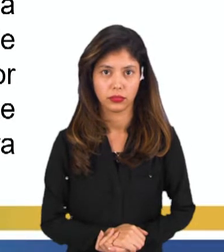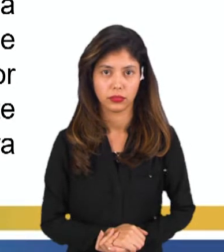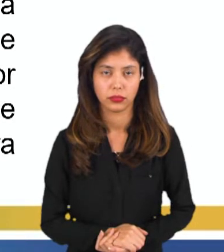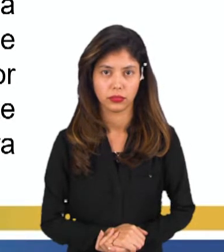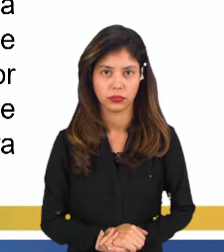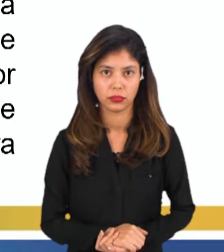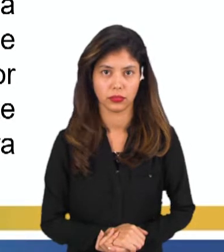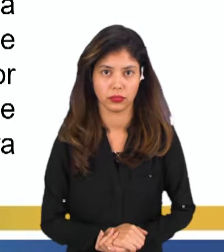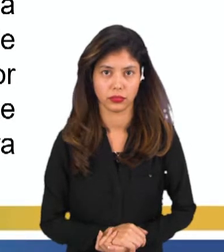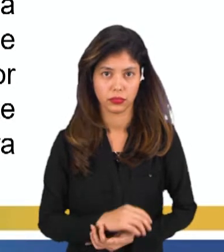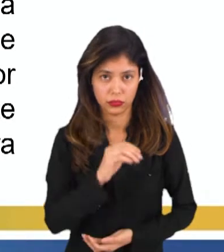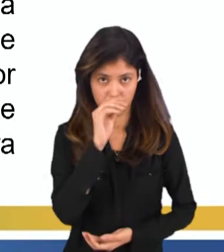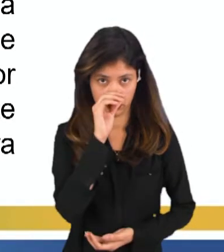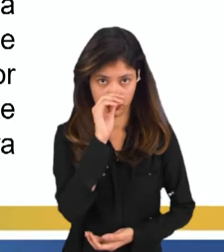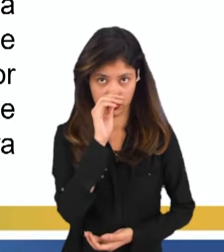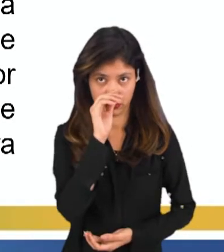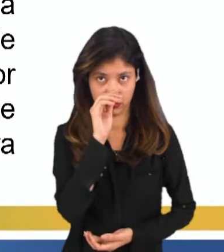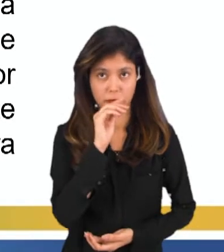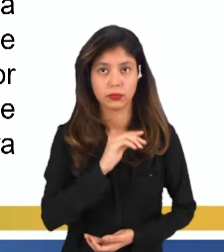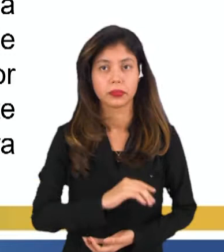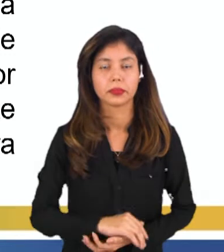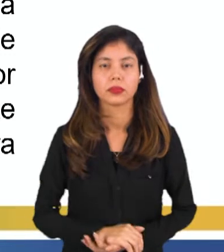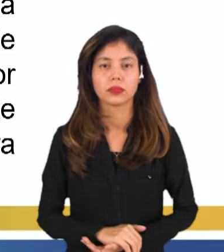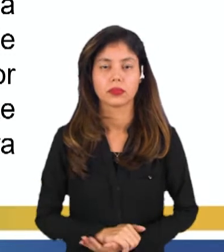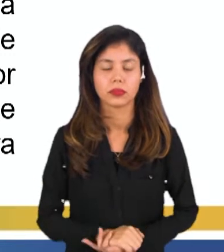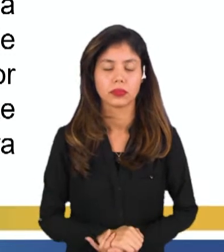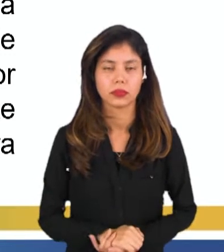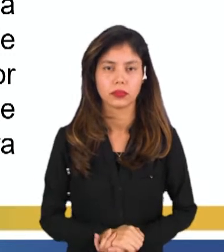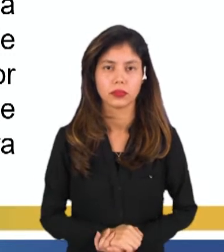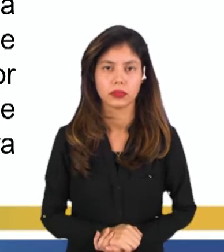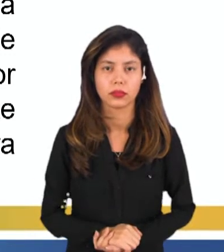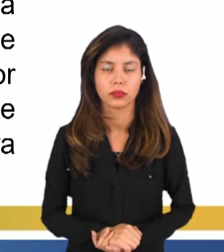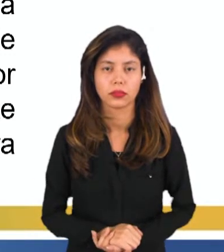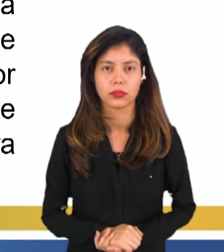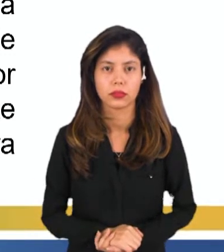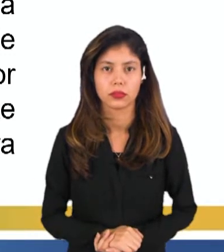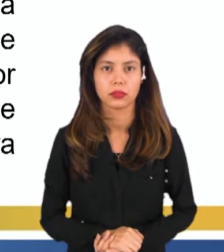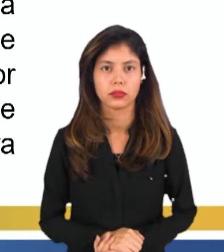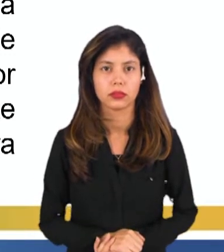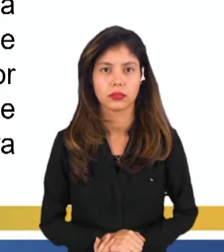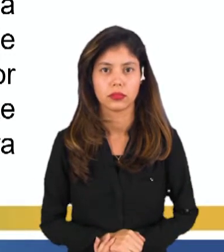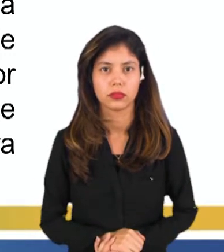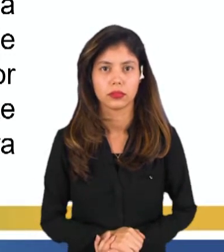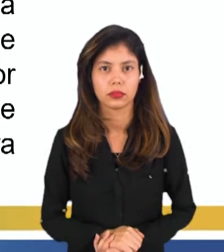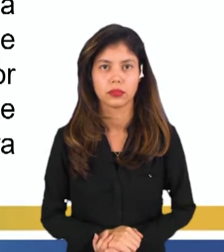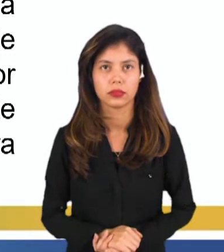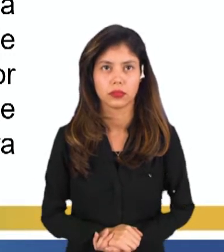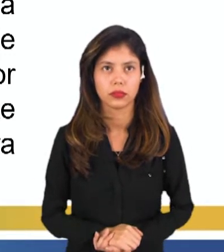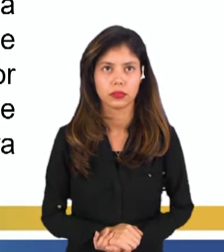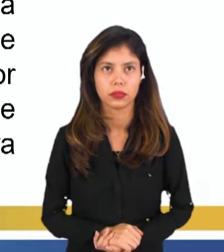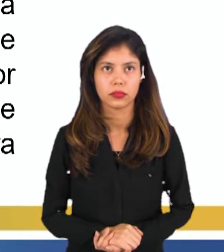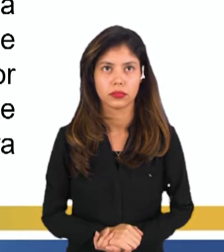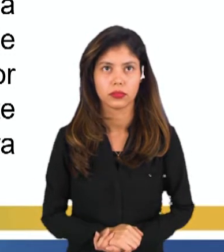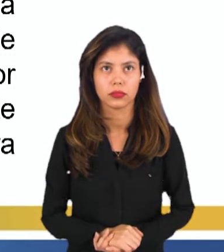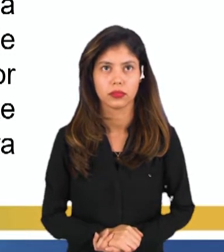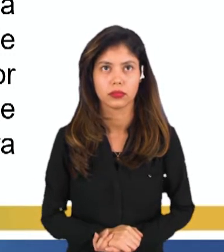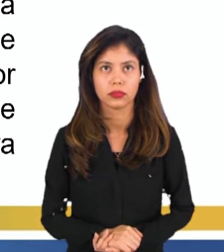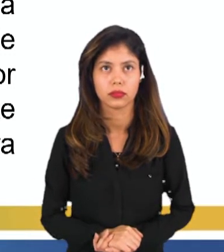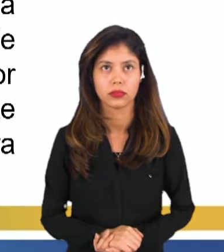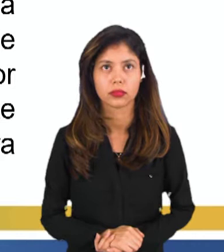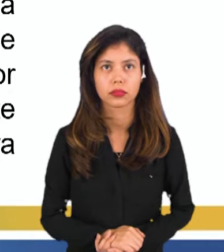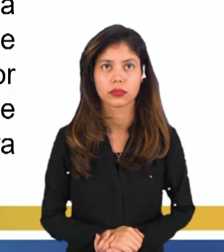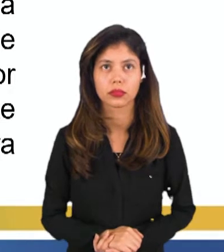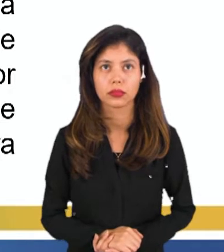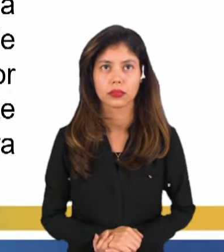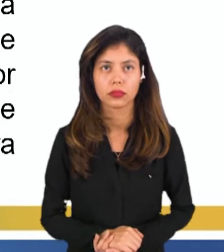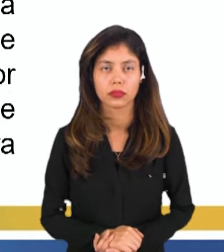septiembre, y falleció en Santiago de Chile, en 23 de septiembre de 1973. Fue